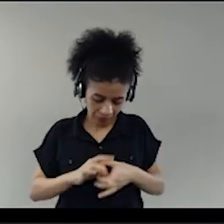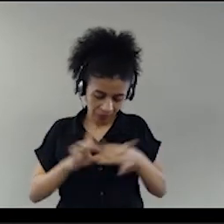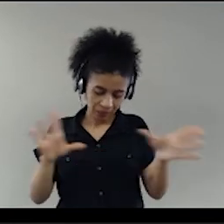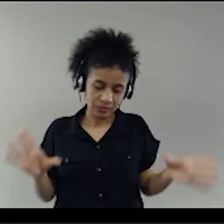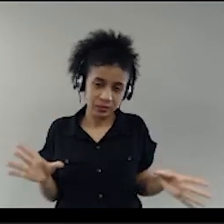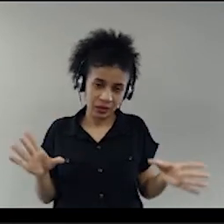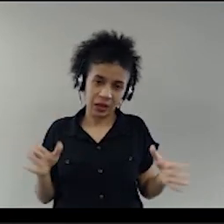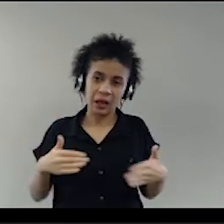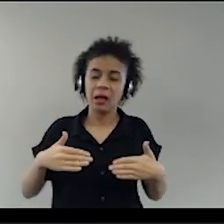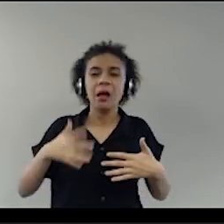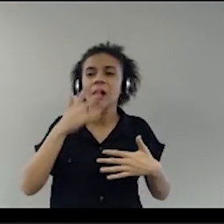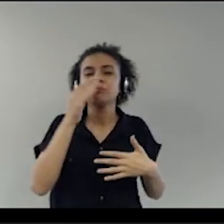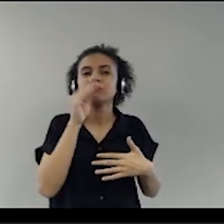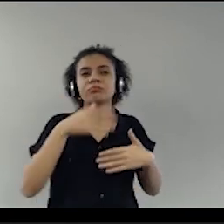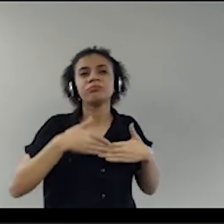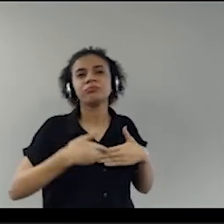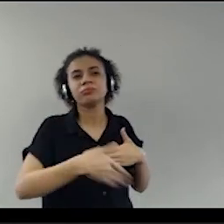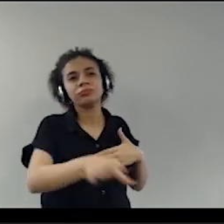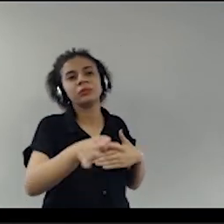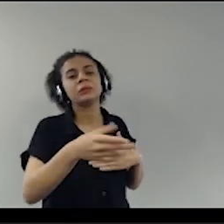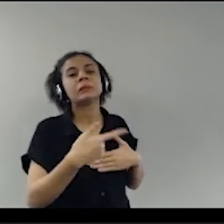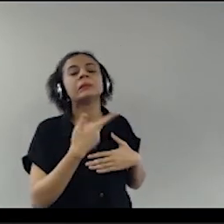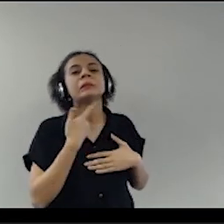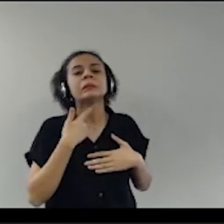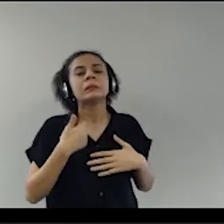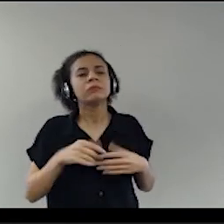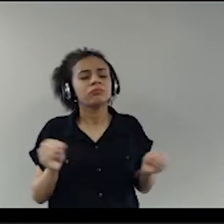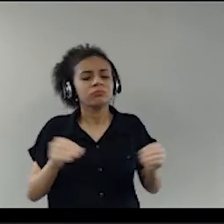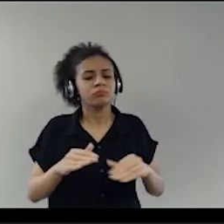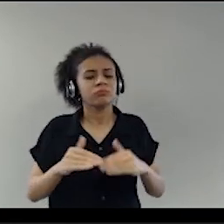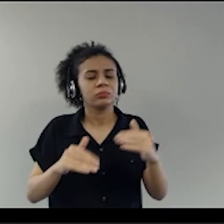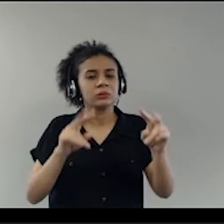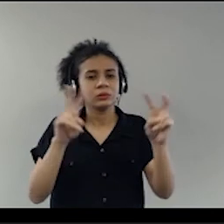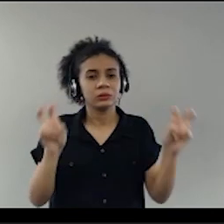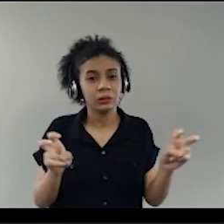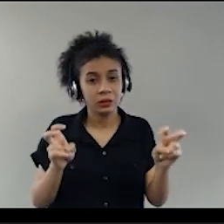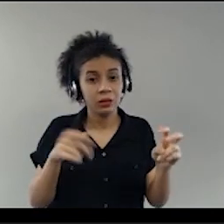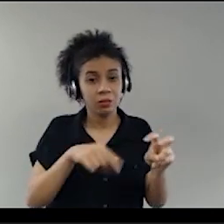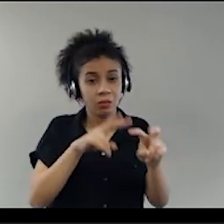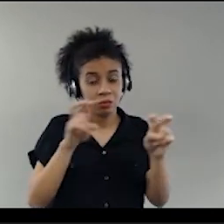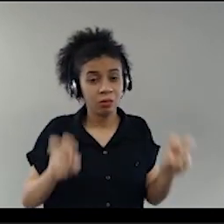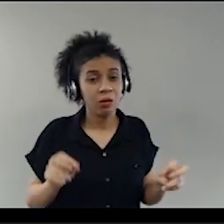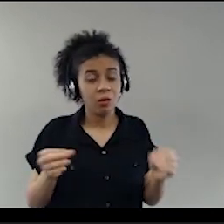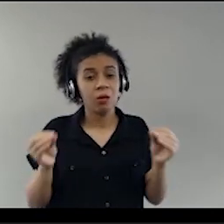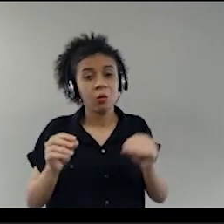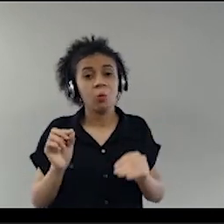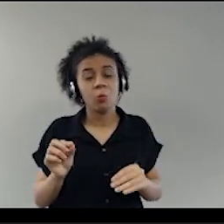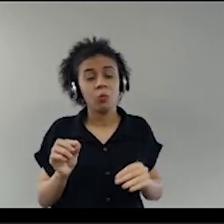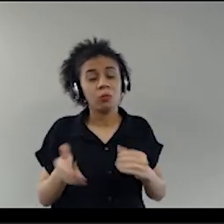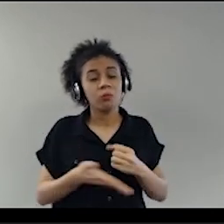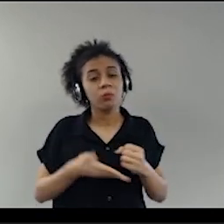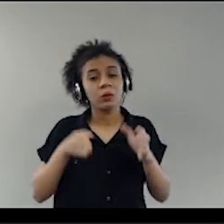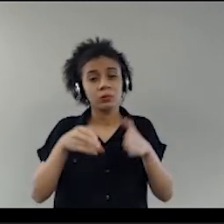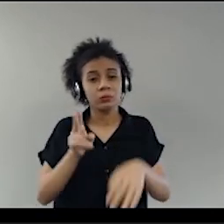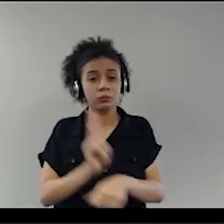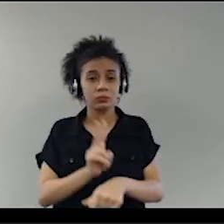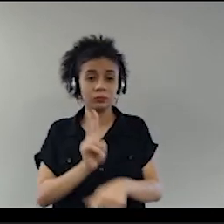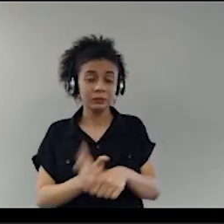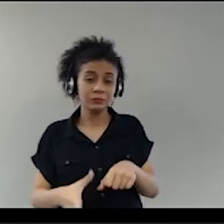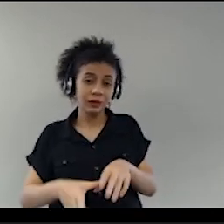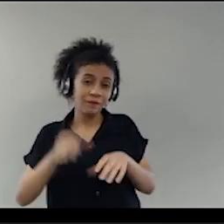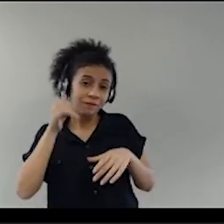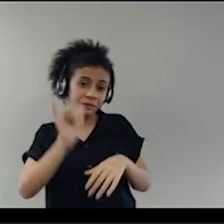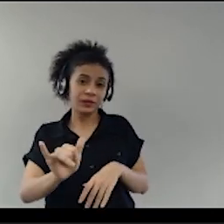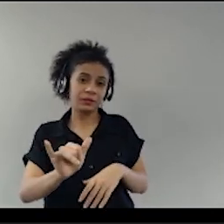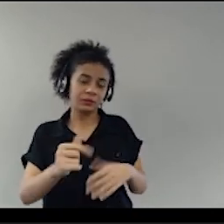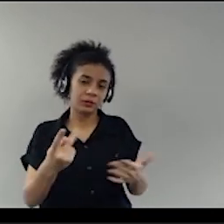deixarmos passar a vontade de investir nessa temática. E essa temática se investe basicamente em prevenção. O